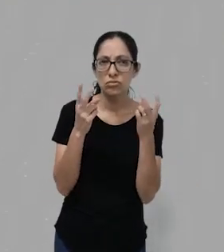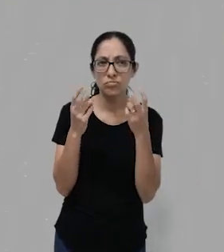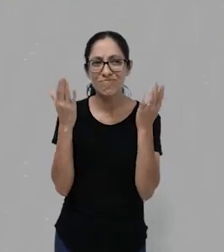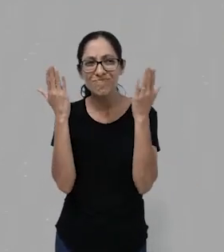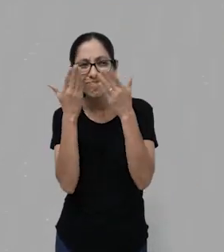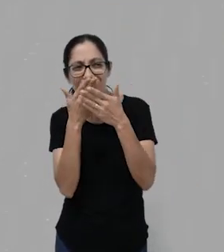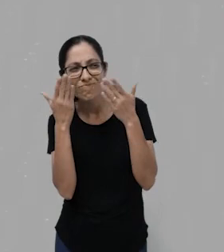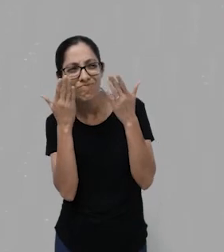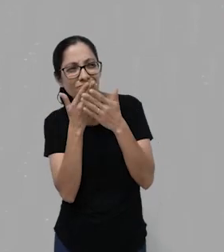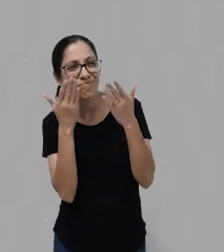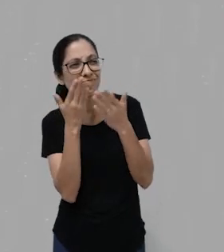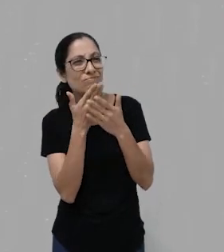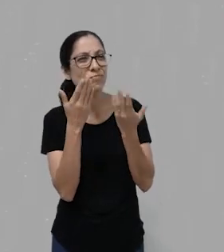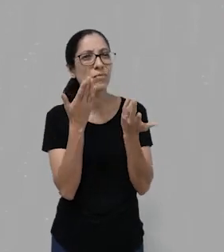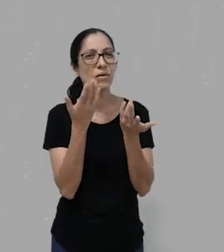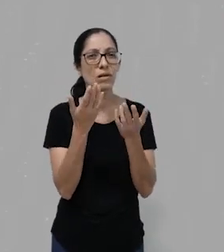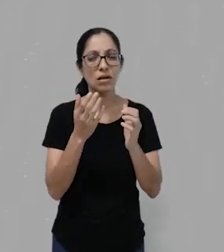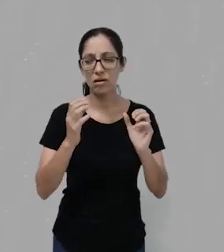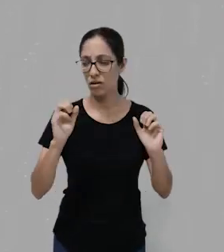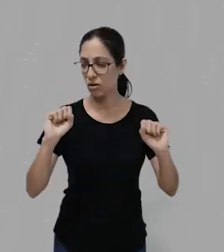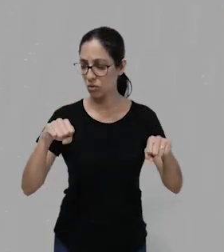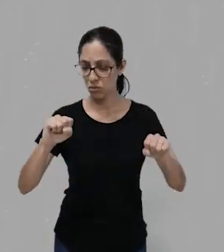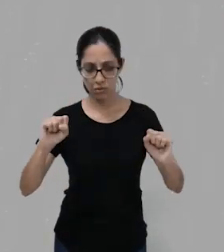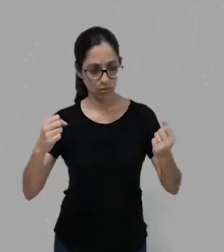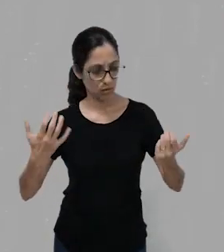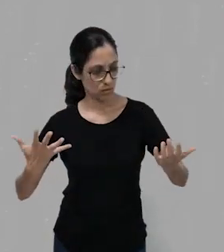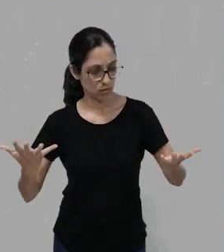Ele perde da sua coordenação motora.